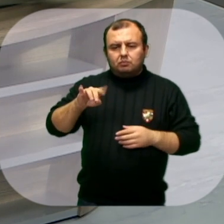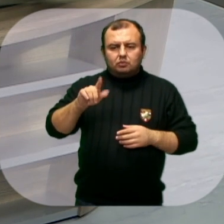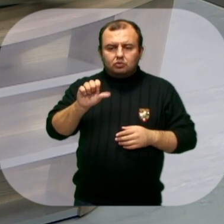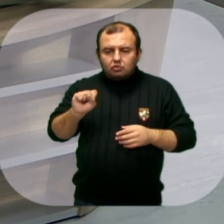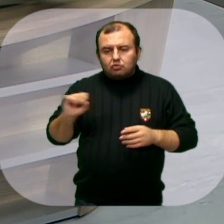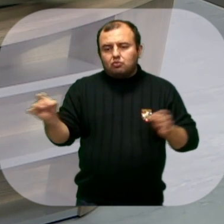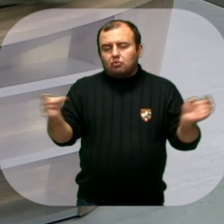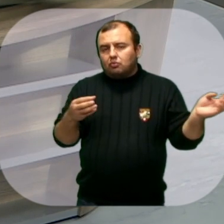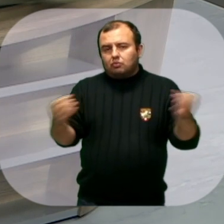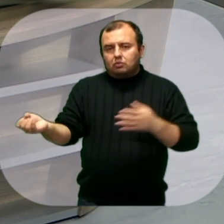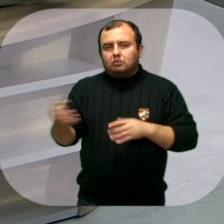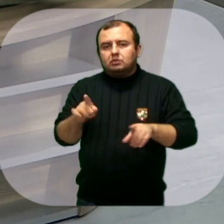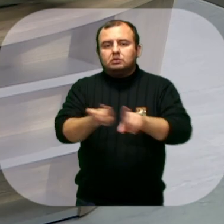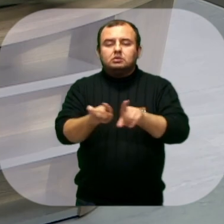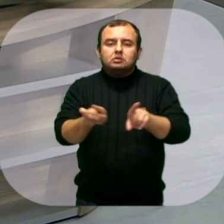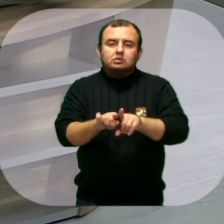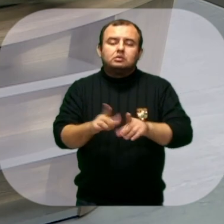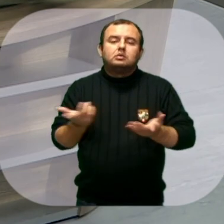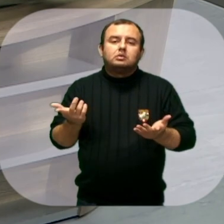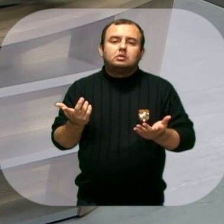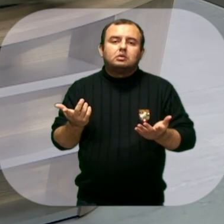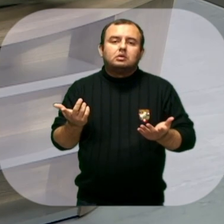Essas novas formas de se relacionar,